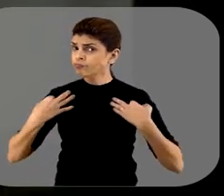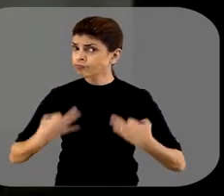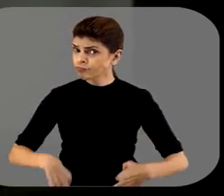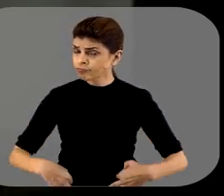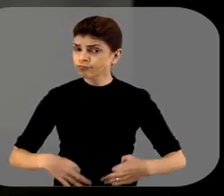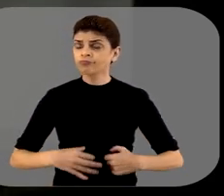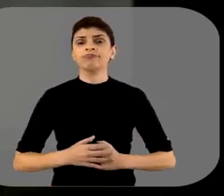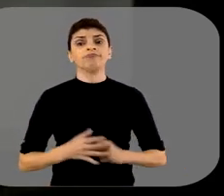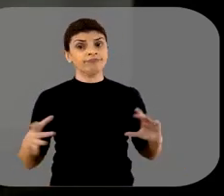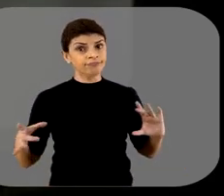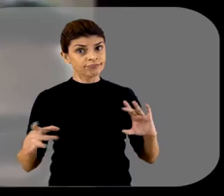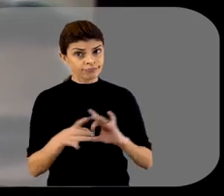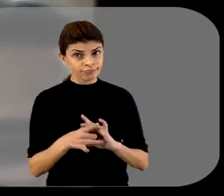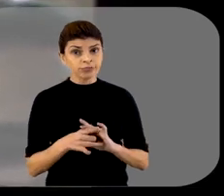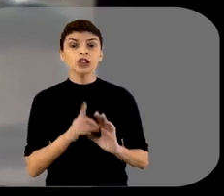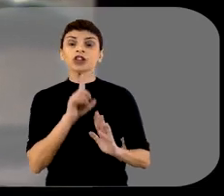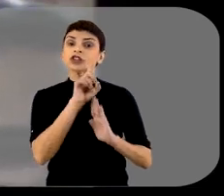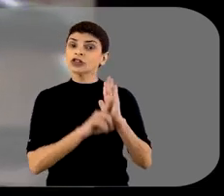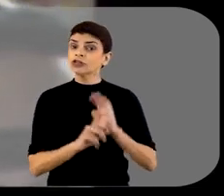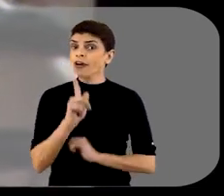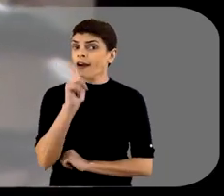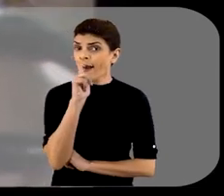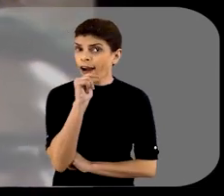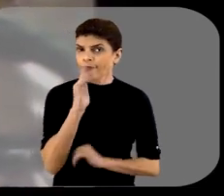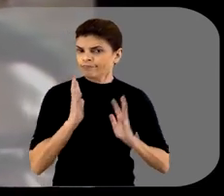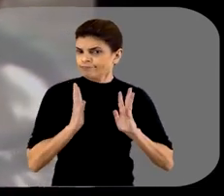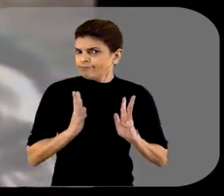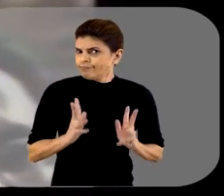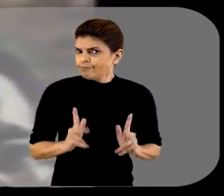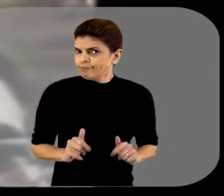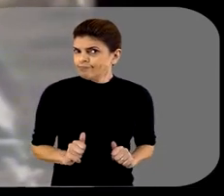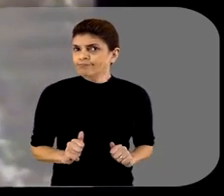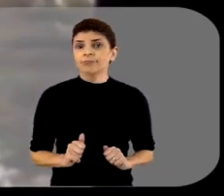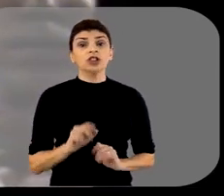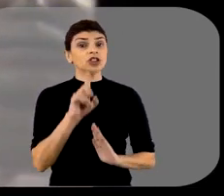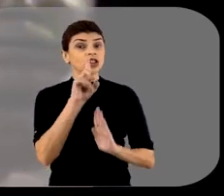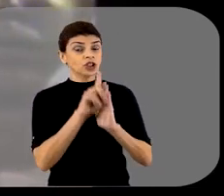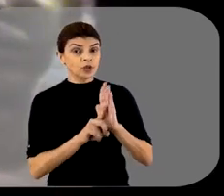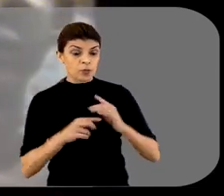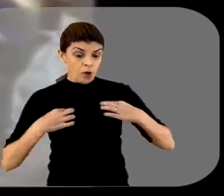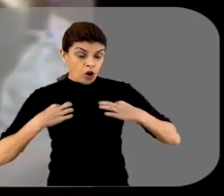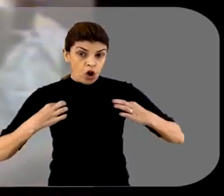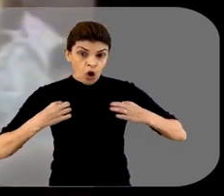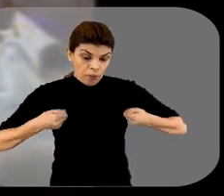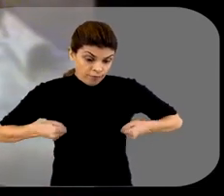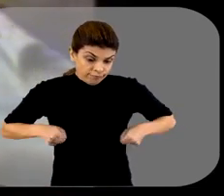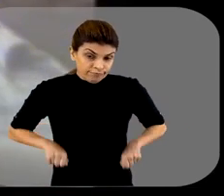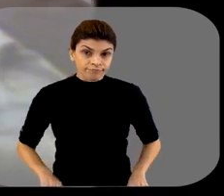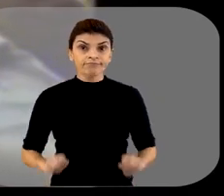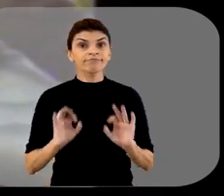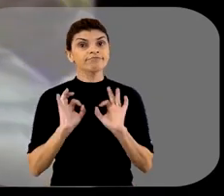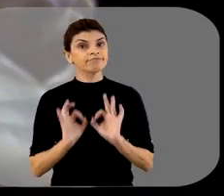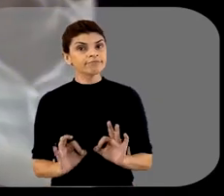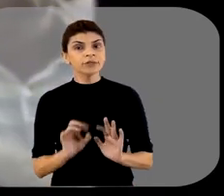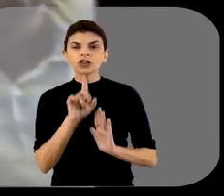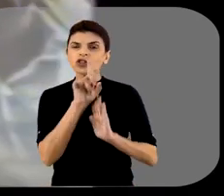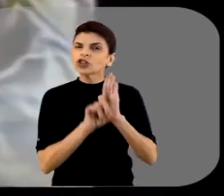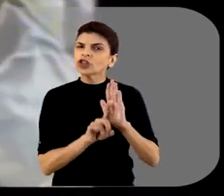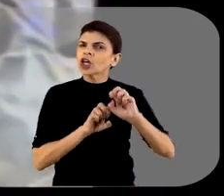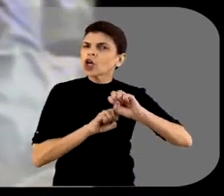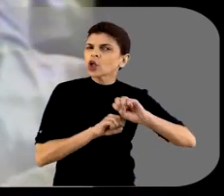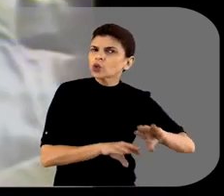condigno, que têm o direito à água, que tem o direito à vestimenta, que tem o direito